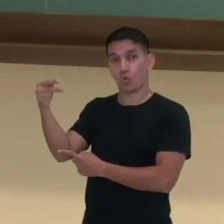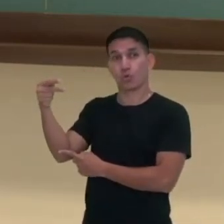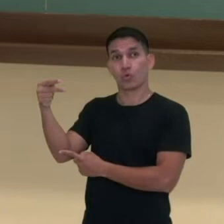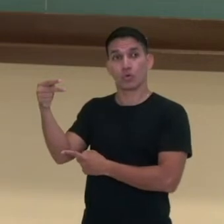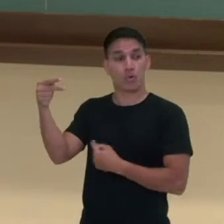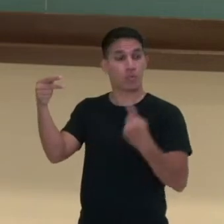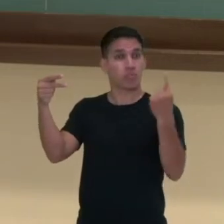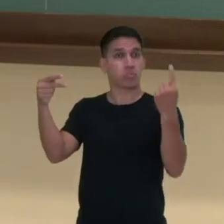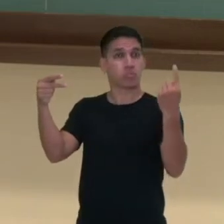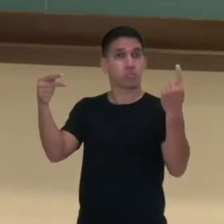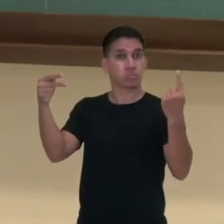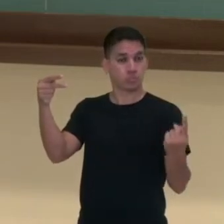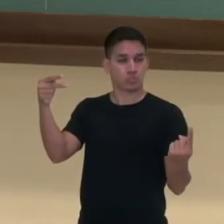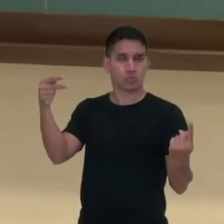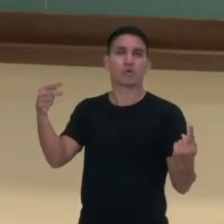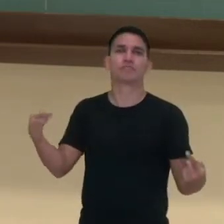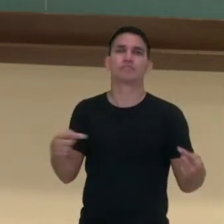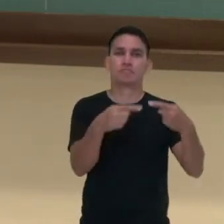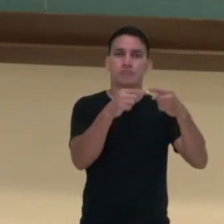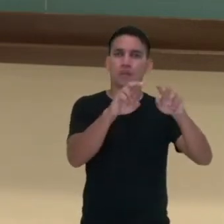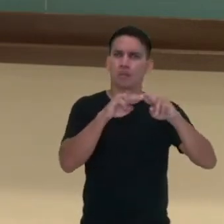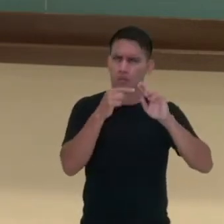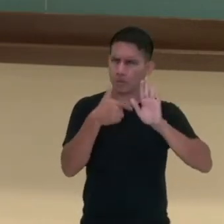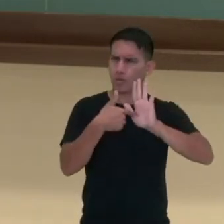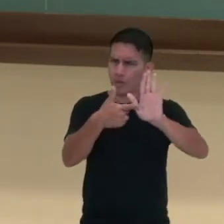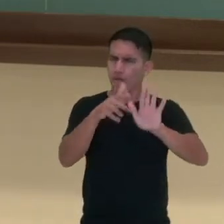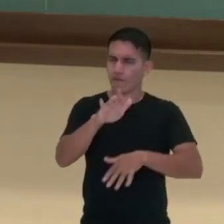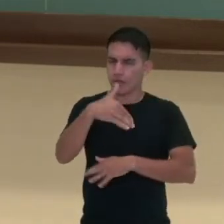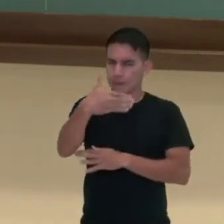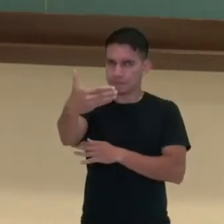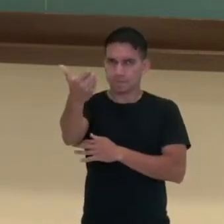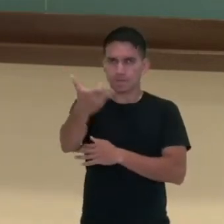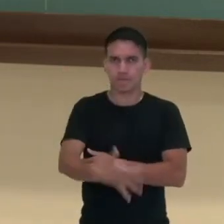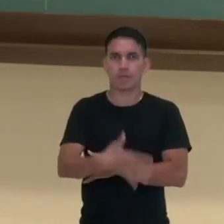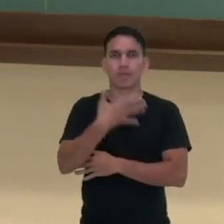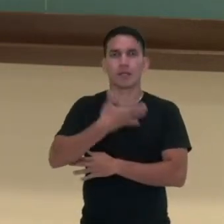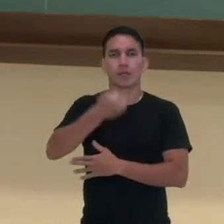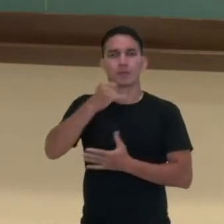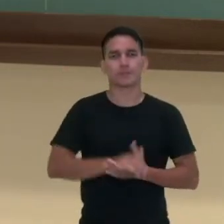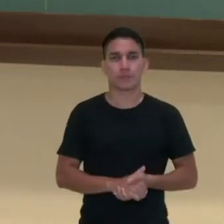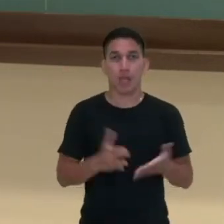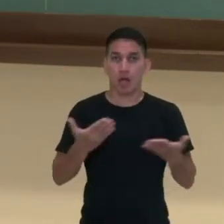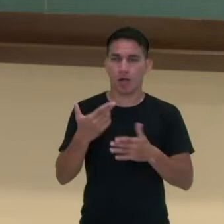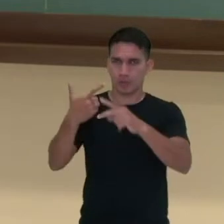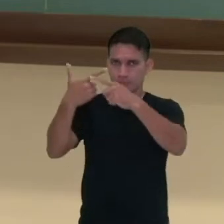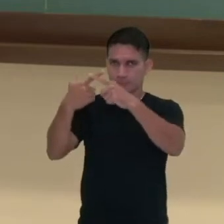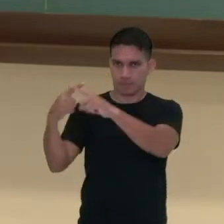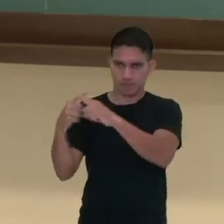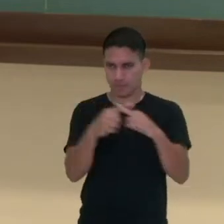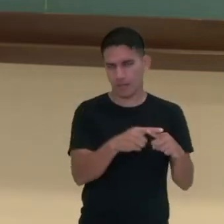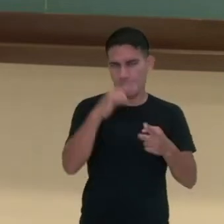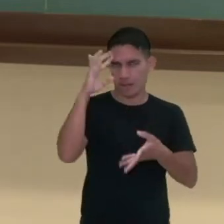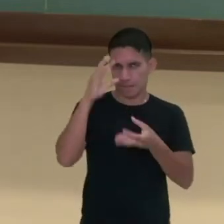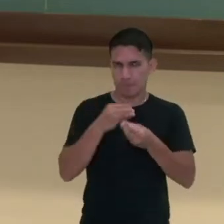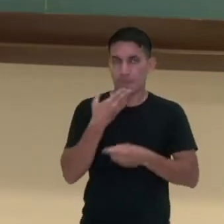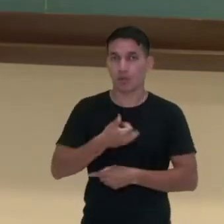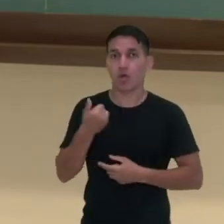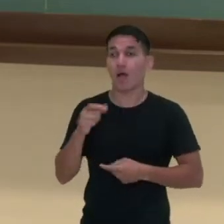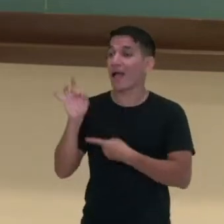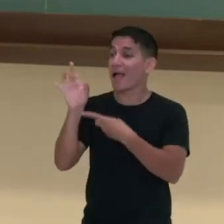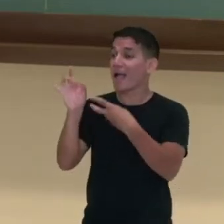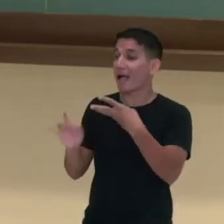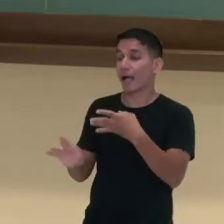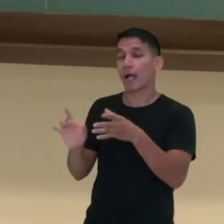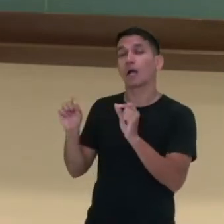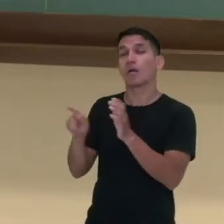Então, mais além eu vou explicar mais sobre isso para vocês. Mas agora vamos entender a multiplicação. Então, olha só. Peguei cada elemento da